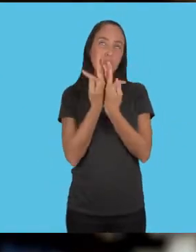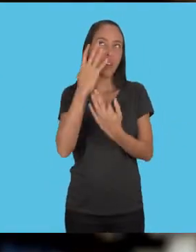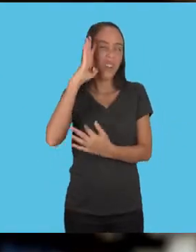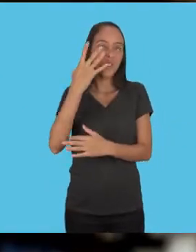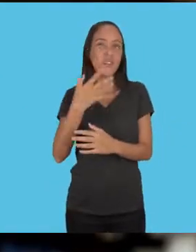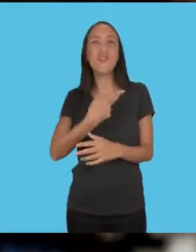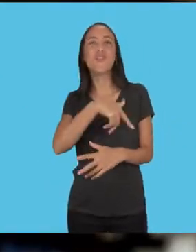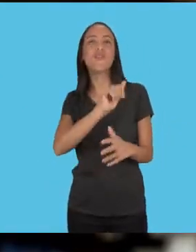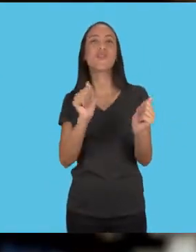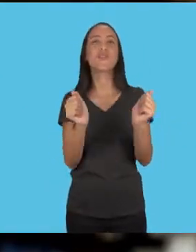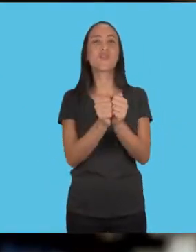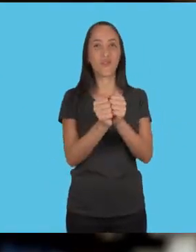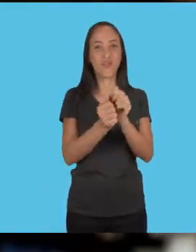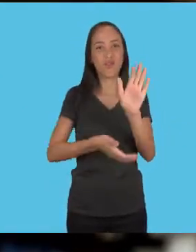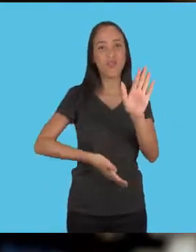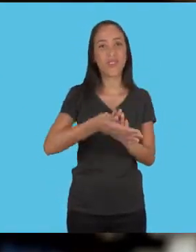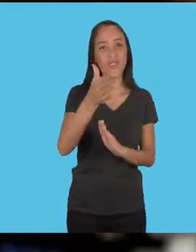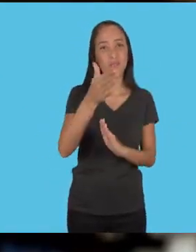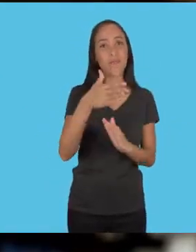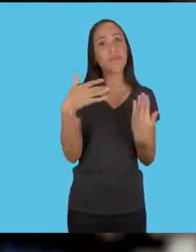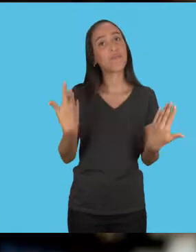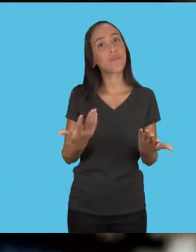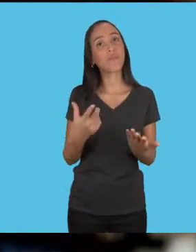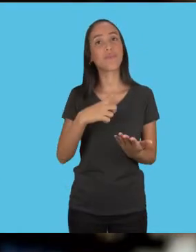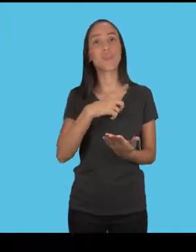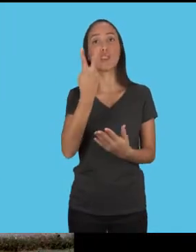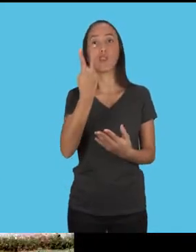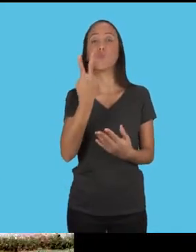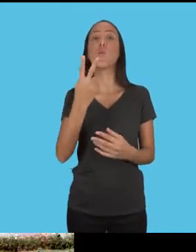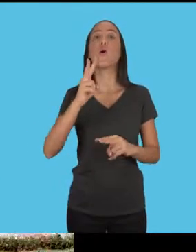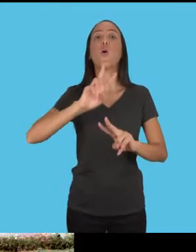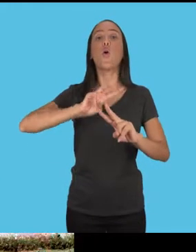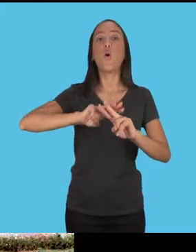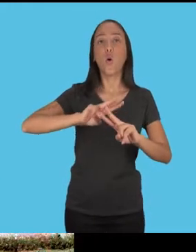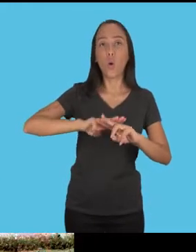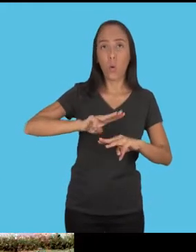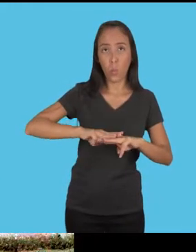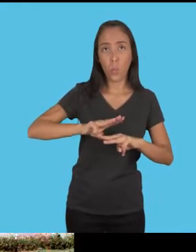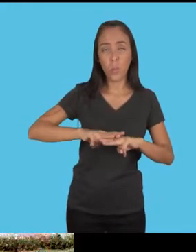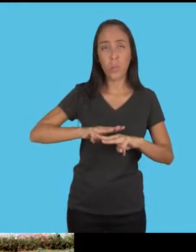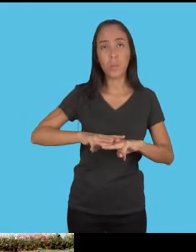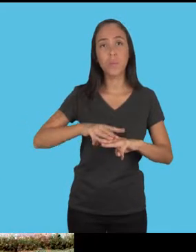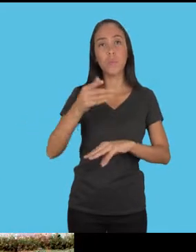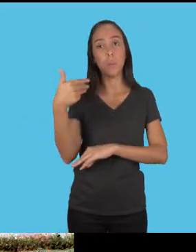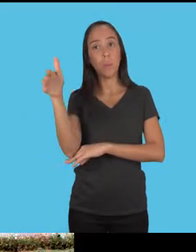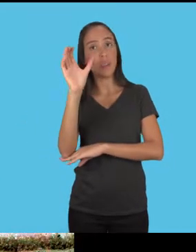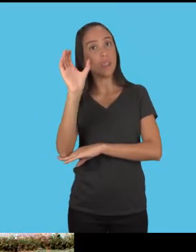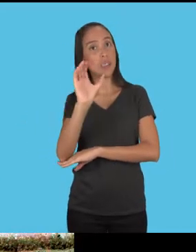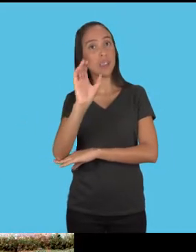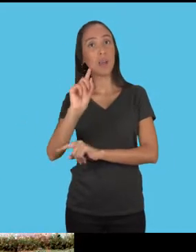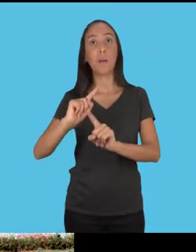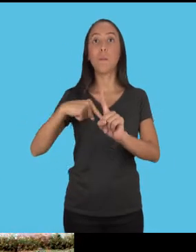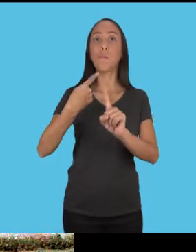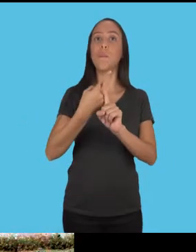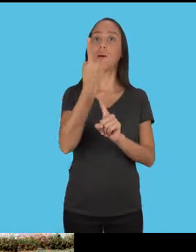viajar junto. Então, eram 2 Kombis da bandeira científica e mais o nosso carro,